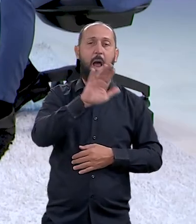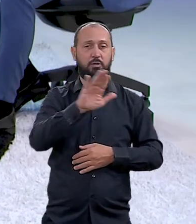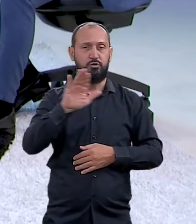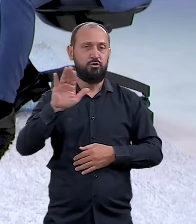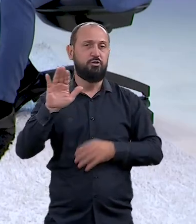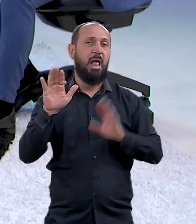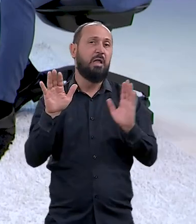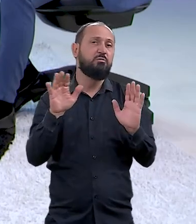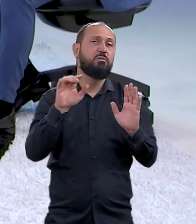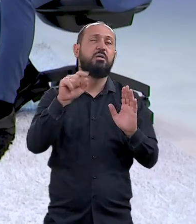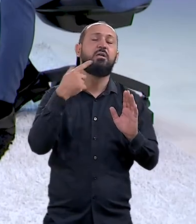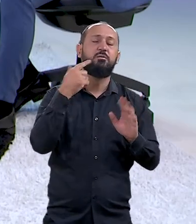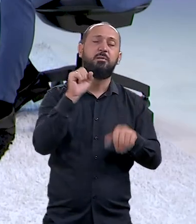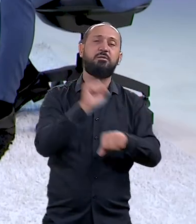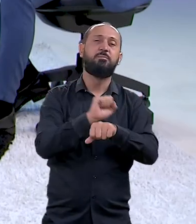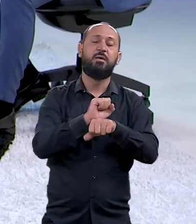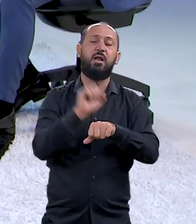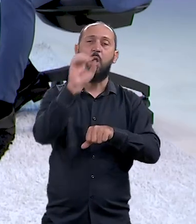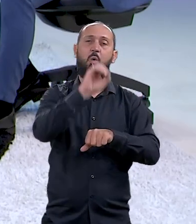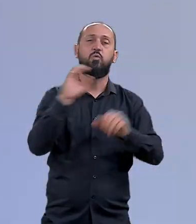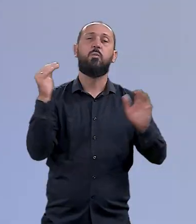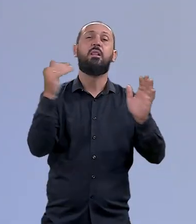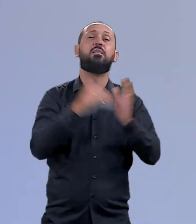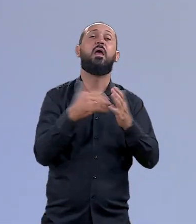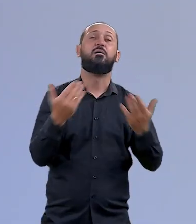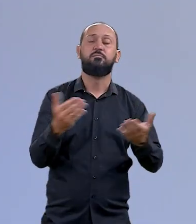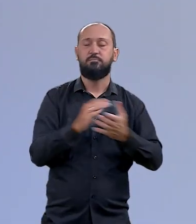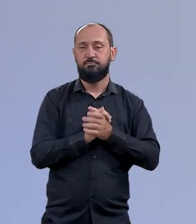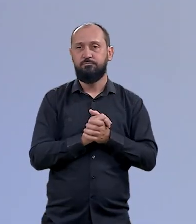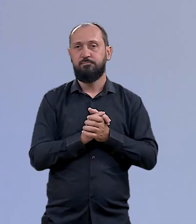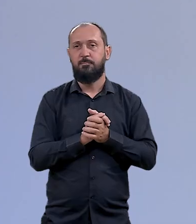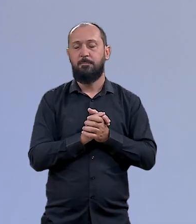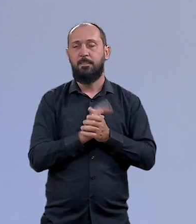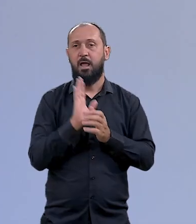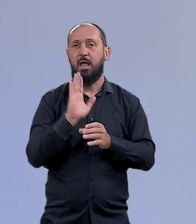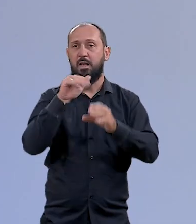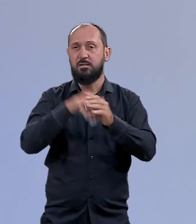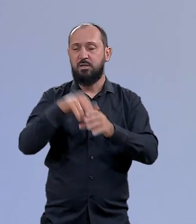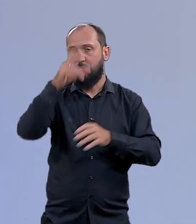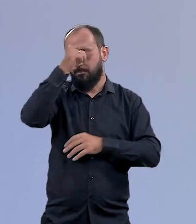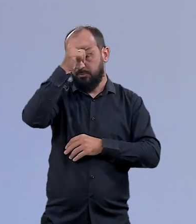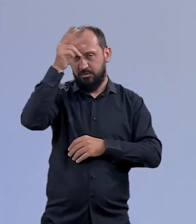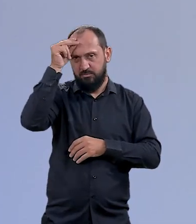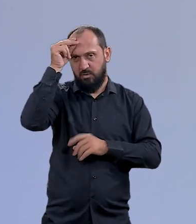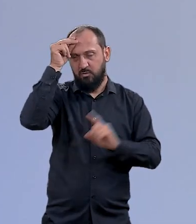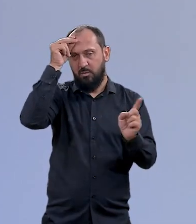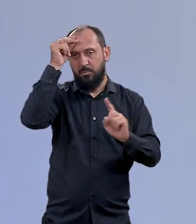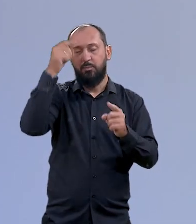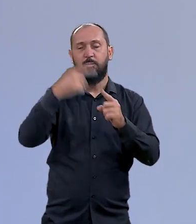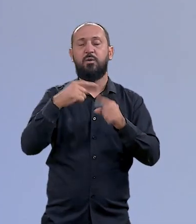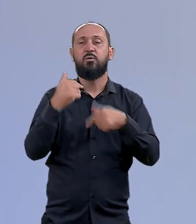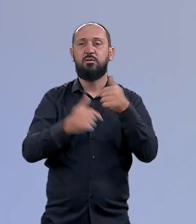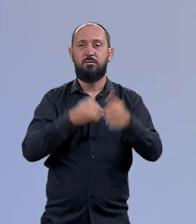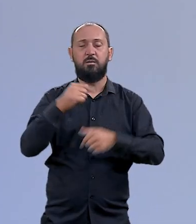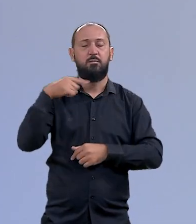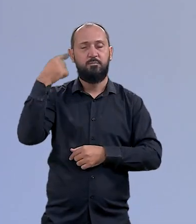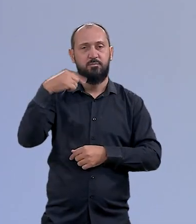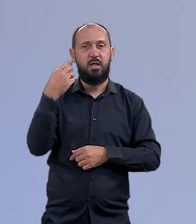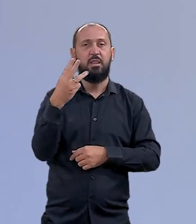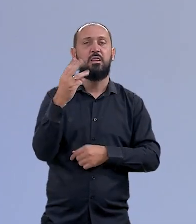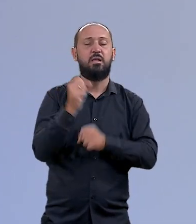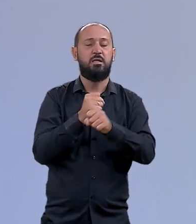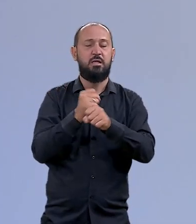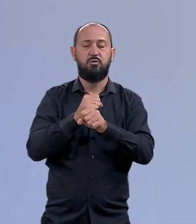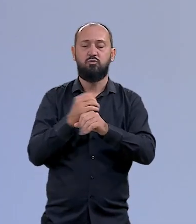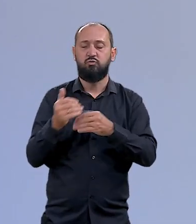até outubro dessas eleições? Olha, a eleição municipal não é porque advogo nessa área já há quase 30 anos,